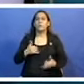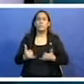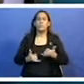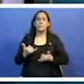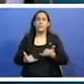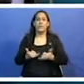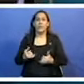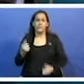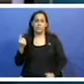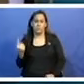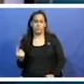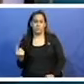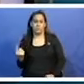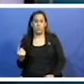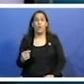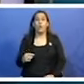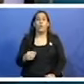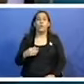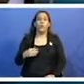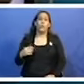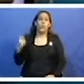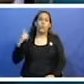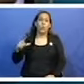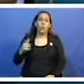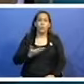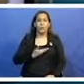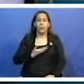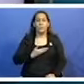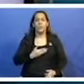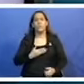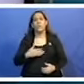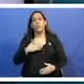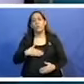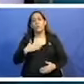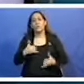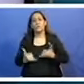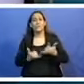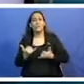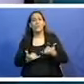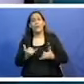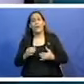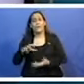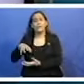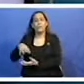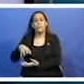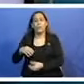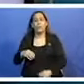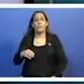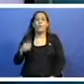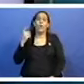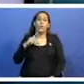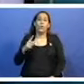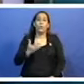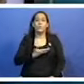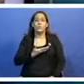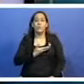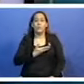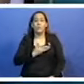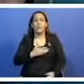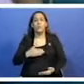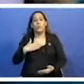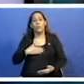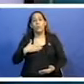de brincar de bola, outro gosta de brincar de Barbie, a outra gosta de brincar de fazer comidinha. Não